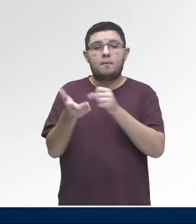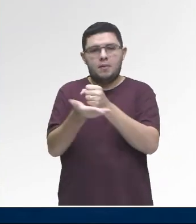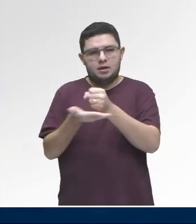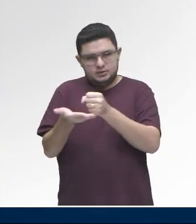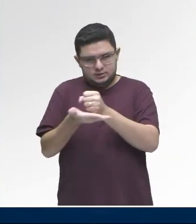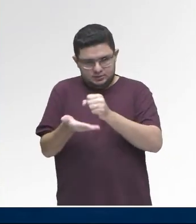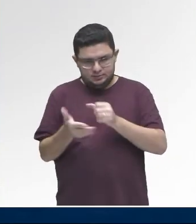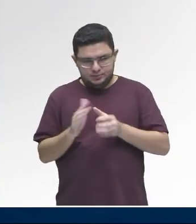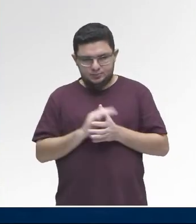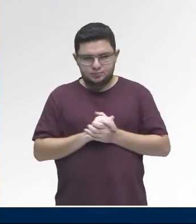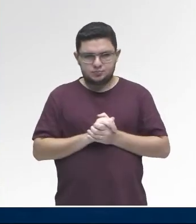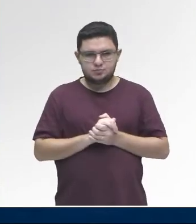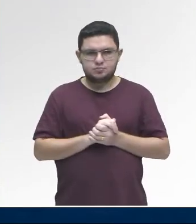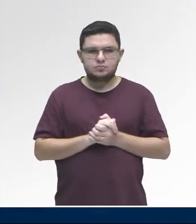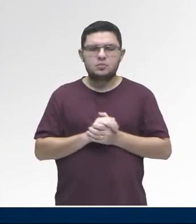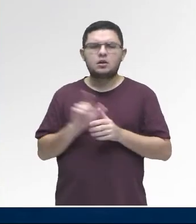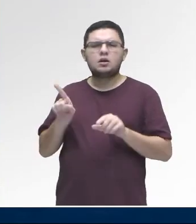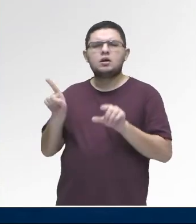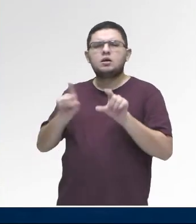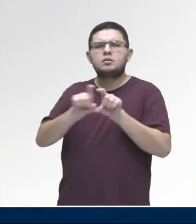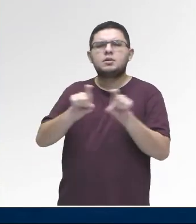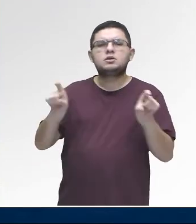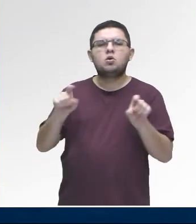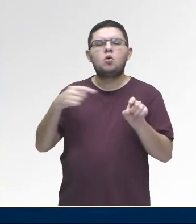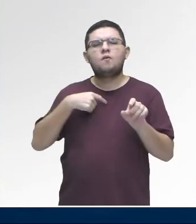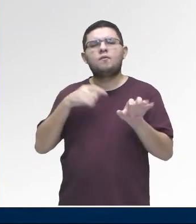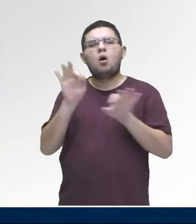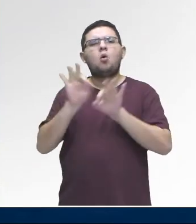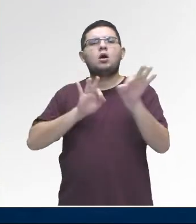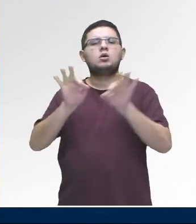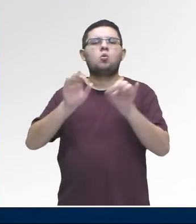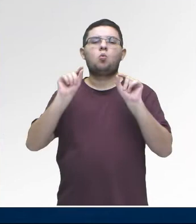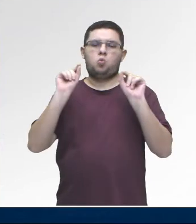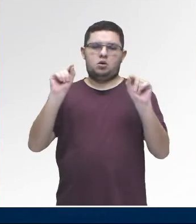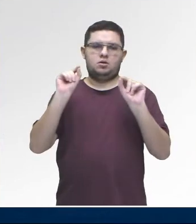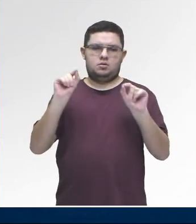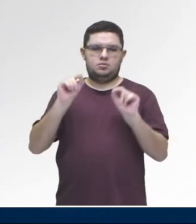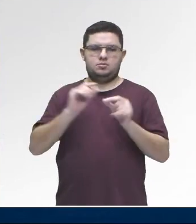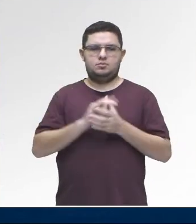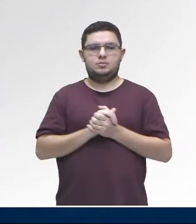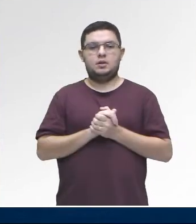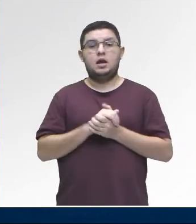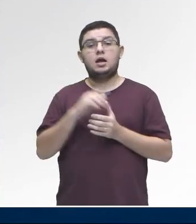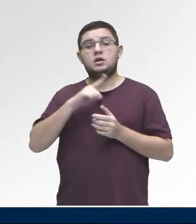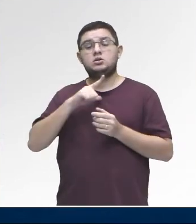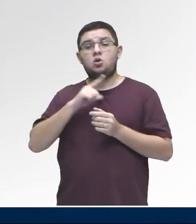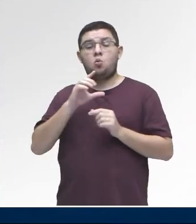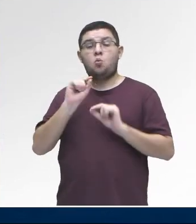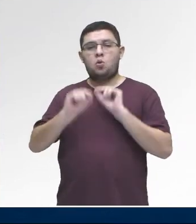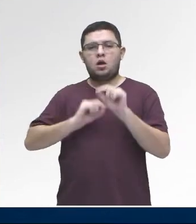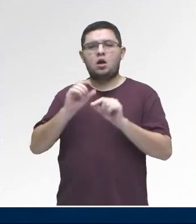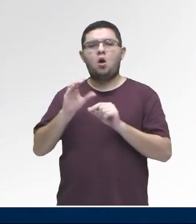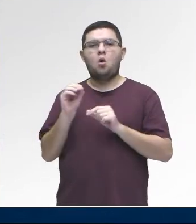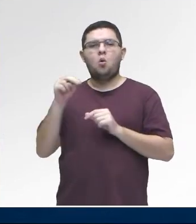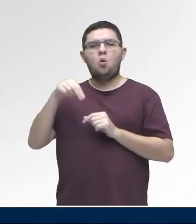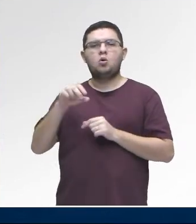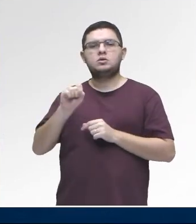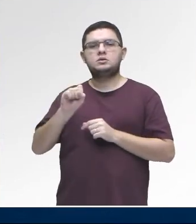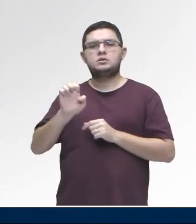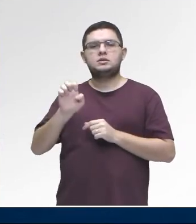o que eu fiz? Eu peguei as concentrações molares dos íons